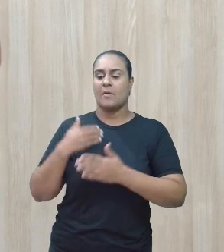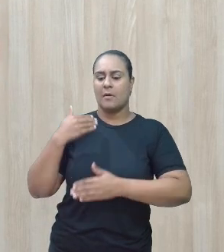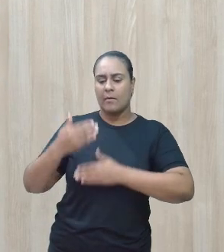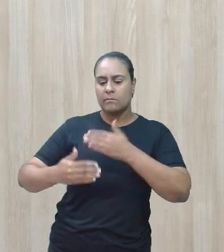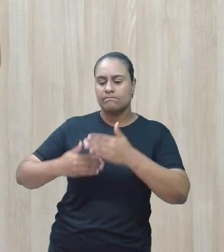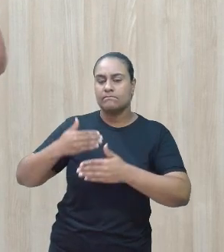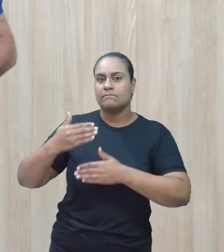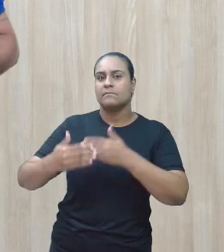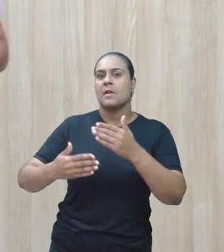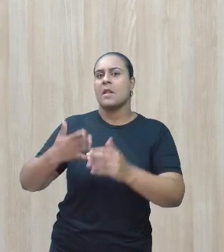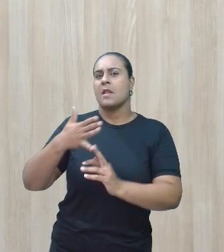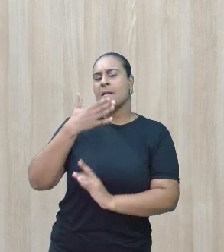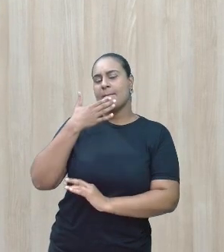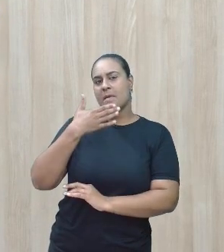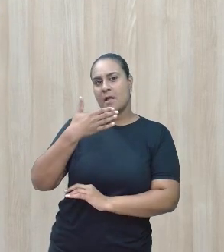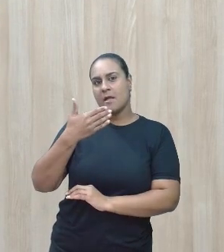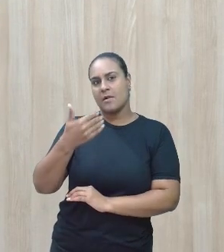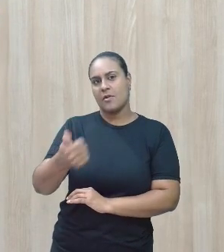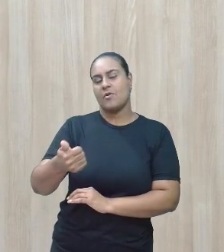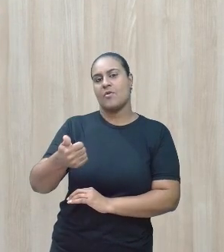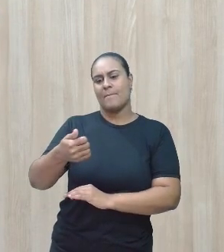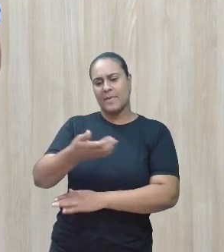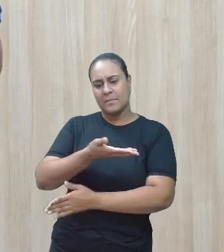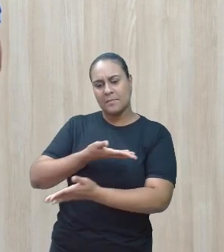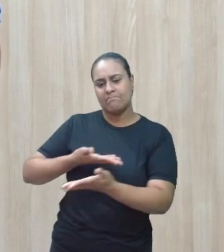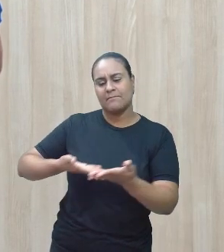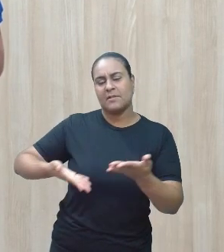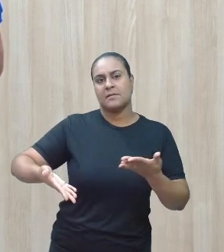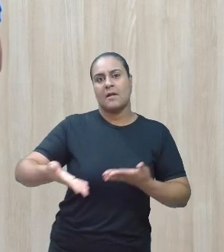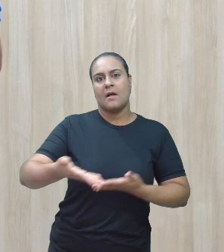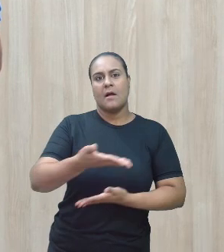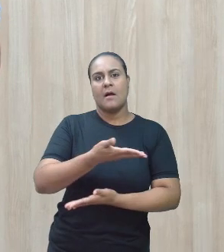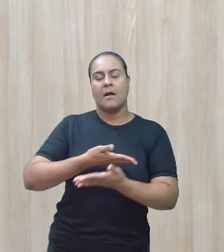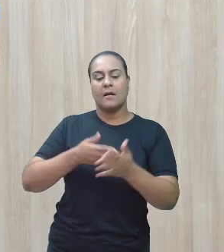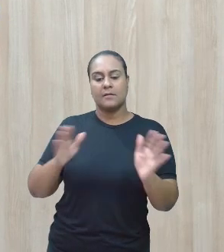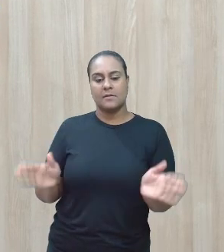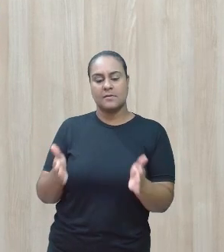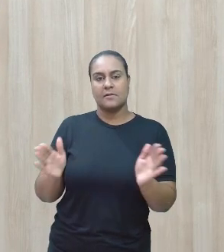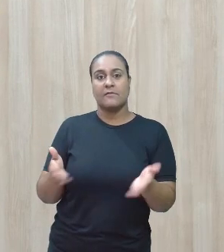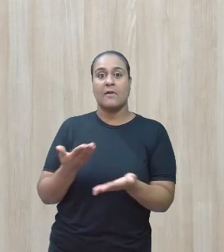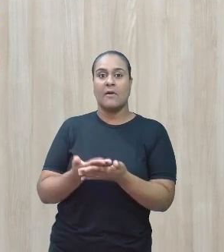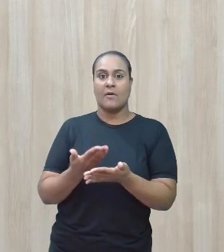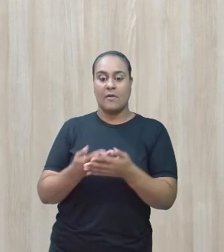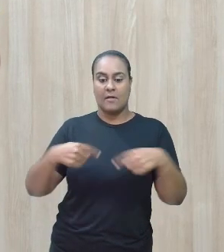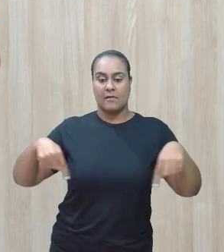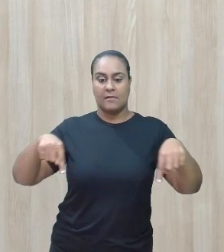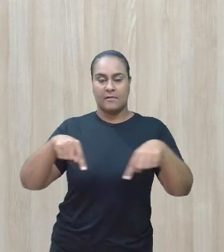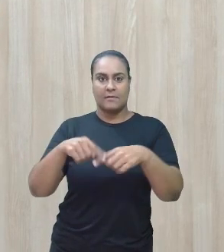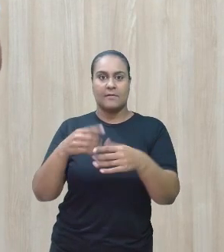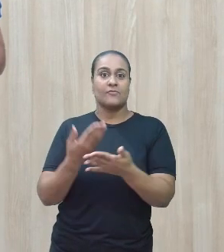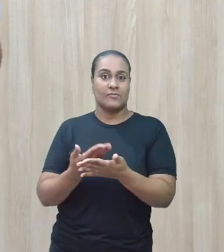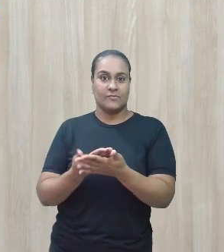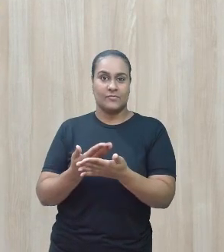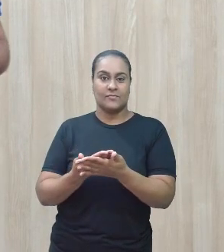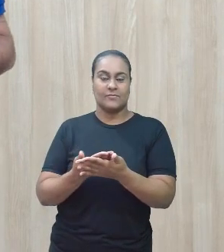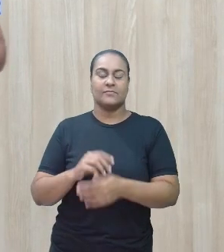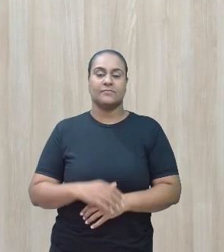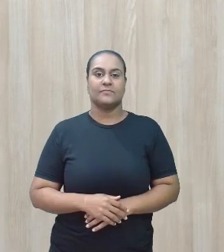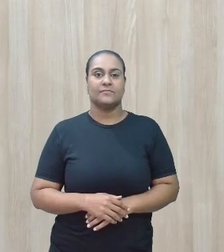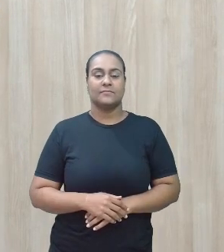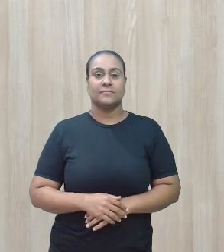para que essa aula ela contribua cada vez mais para a sua aula na escola regular, tá certo?